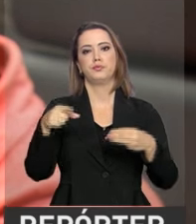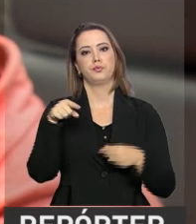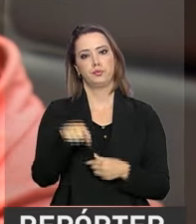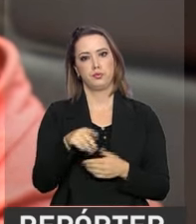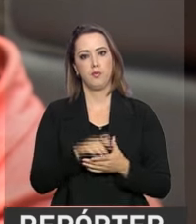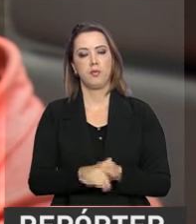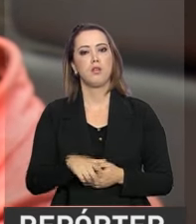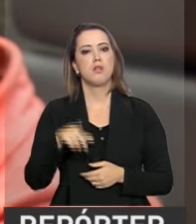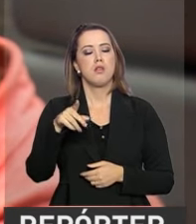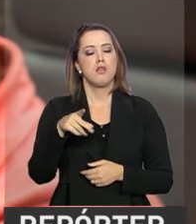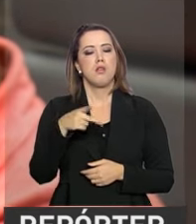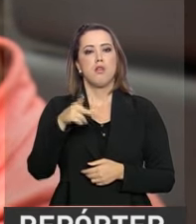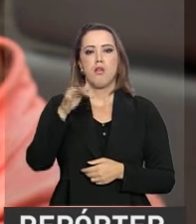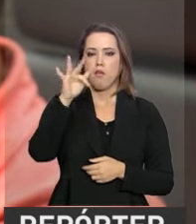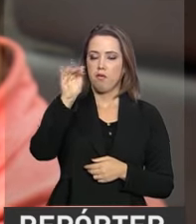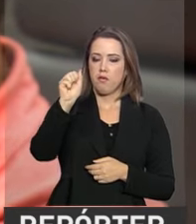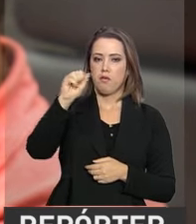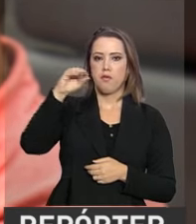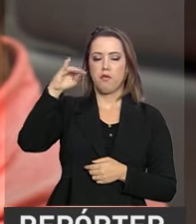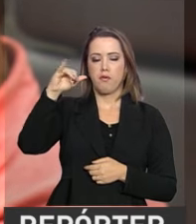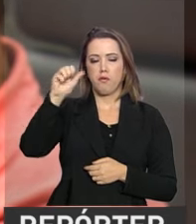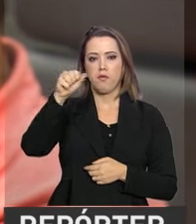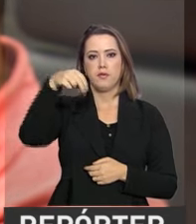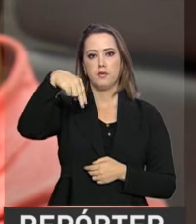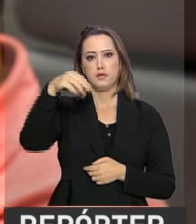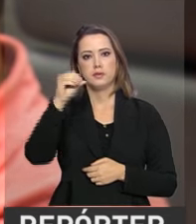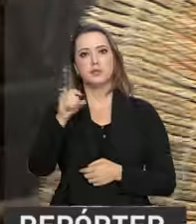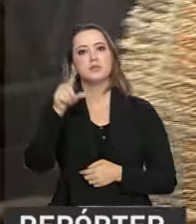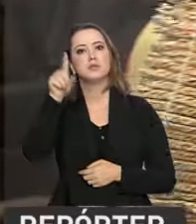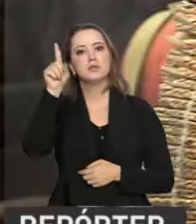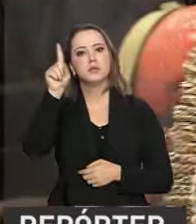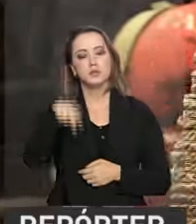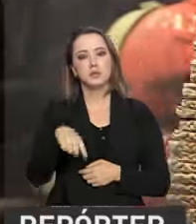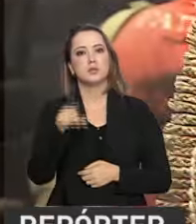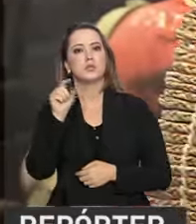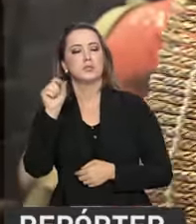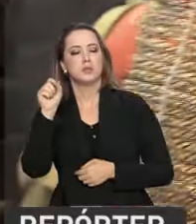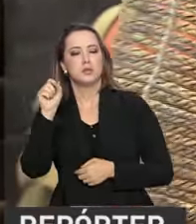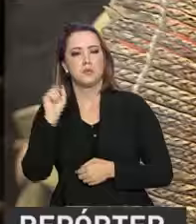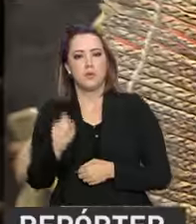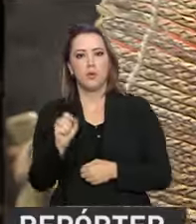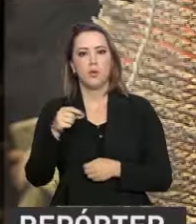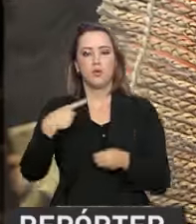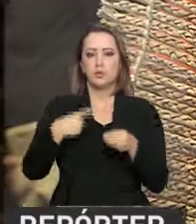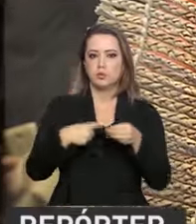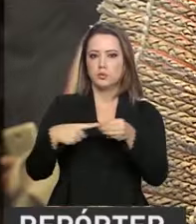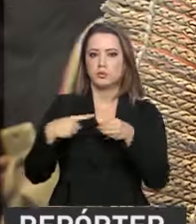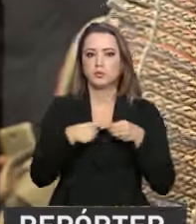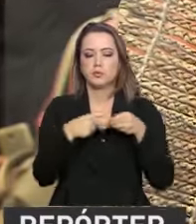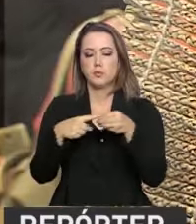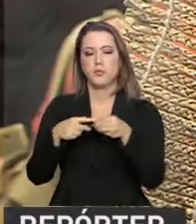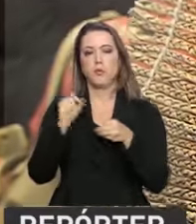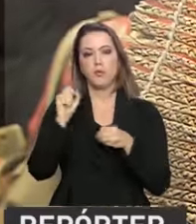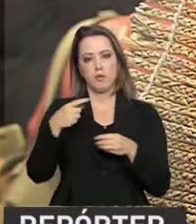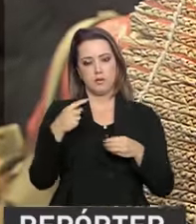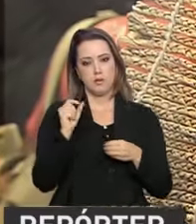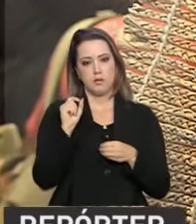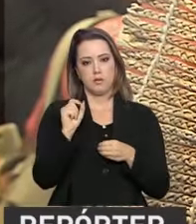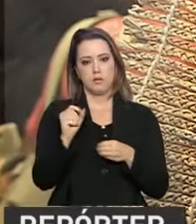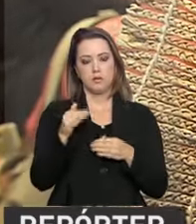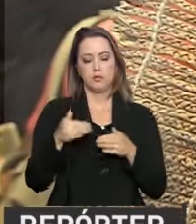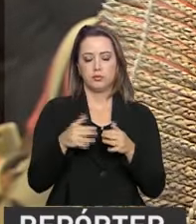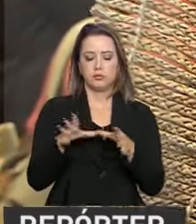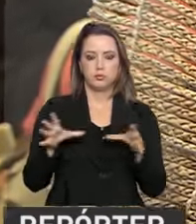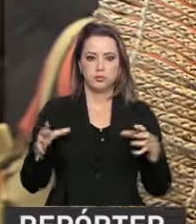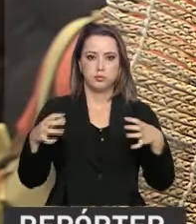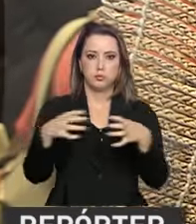Fabiano é o cacique da aldeia Caieiras Velhas, da etnia Tupiniquim, no município de Aracruz, no Espírito Santo. A cidade fica na parte